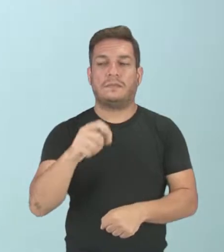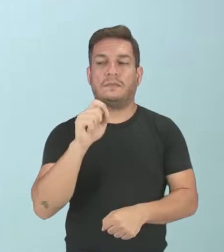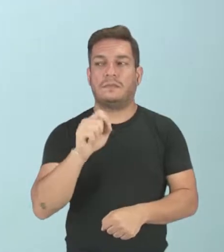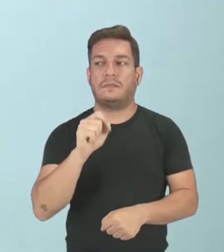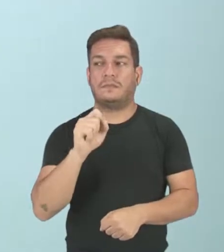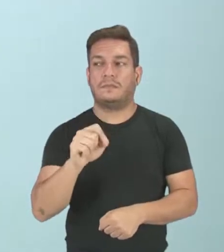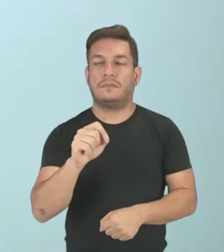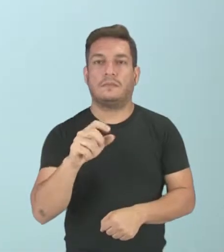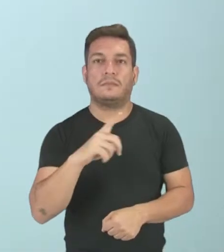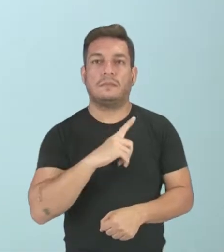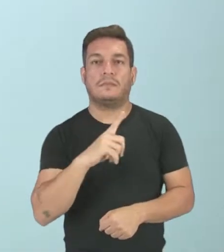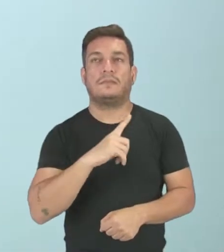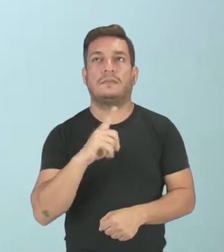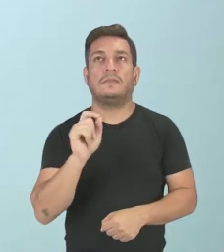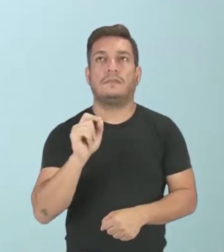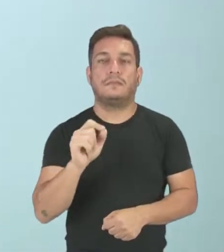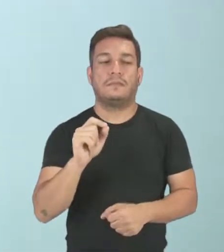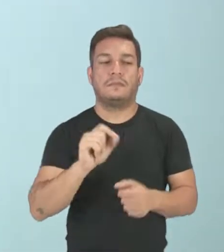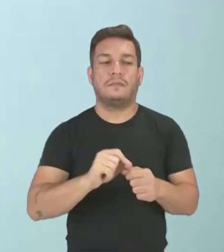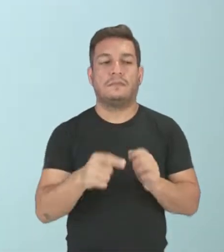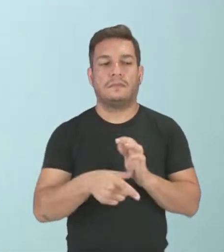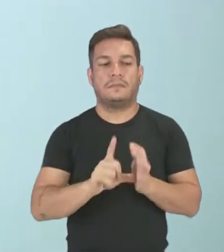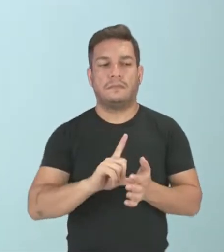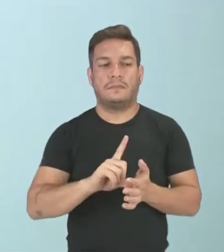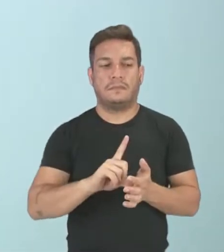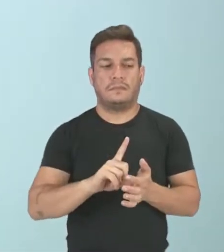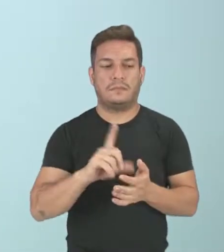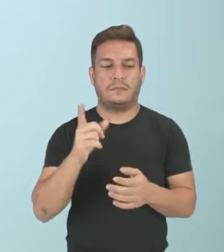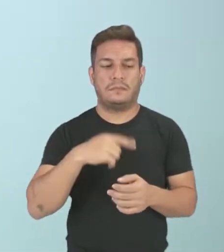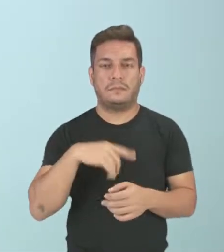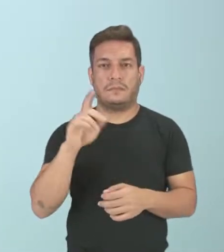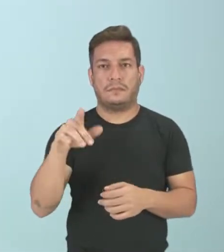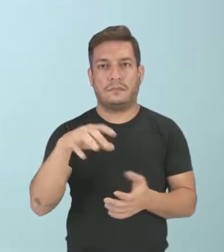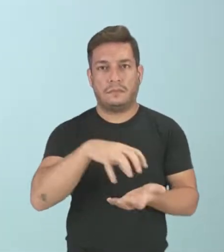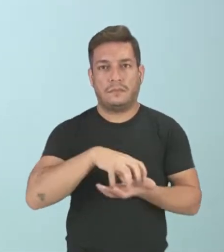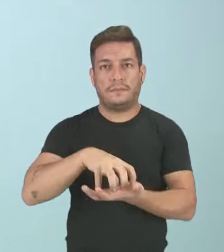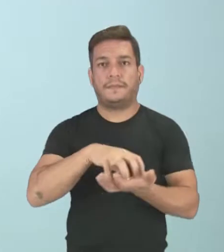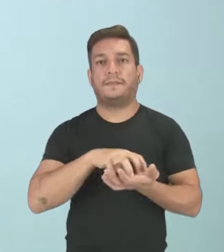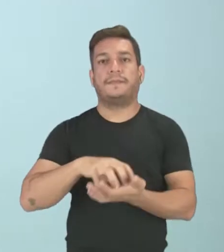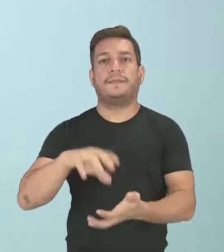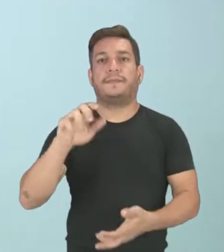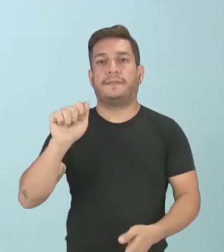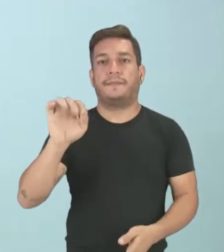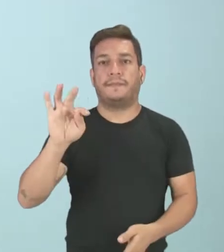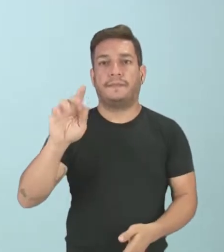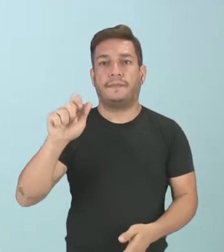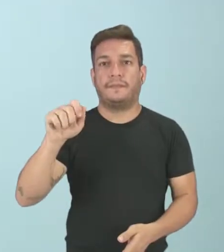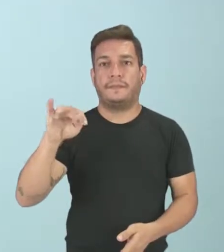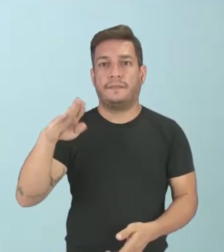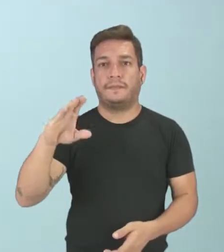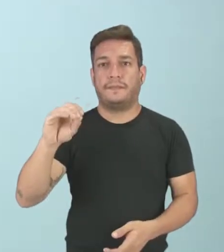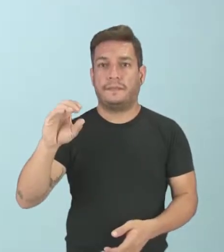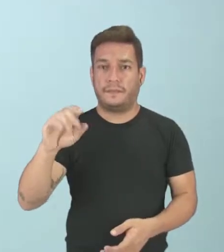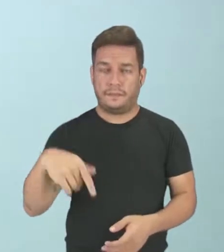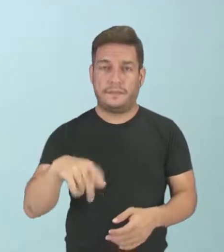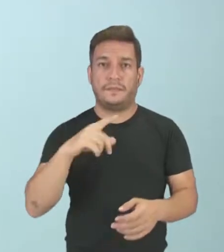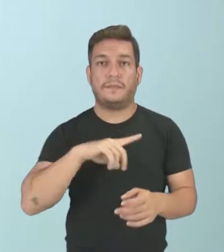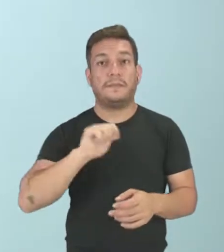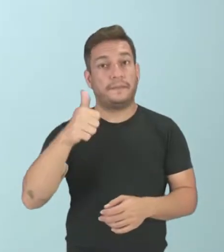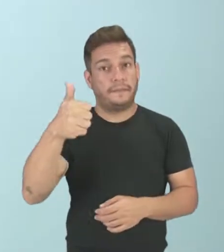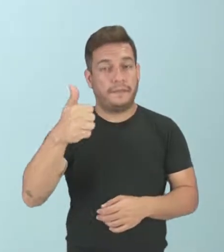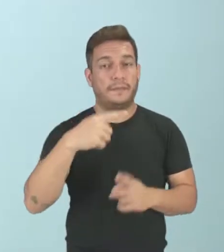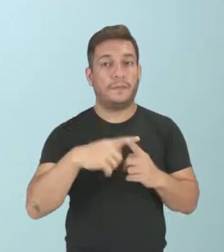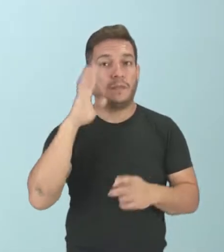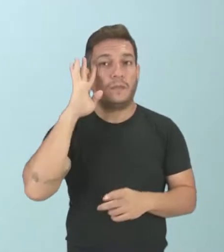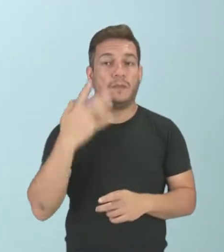já tinham feito isso antes nas ilhas do Atlântico, e aí tinha sido algo positivo. Então